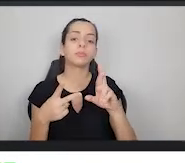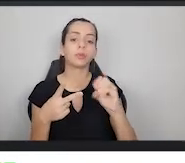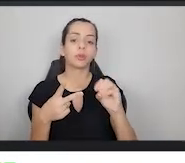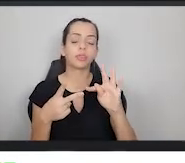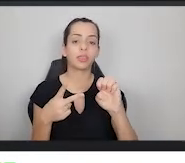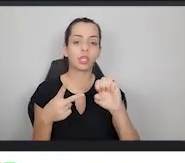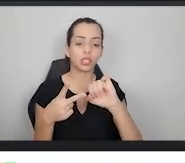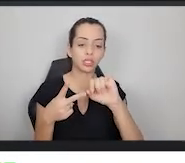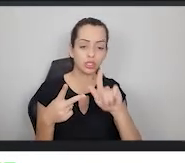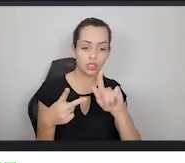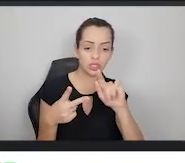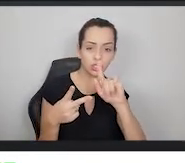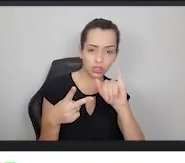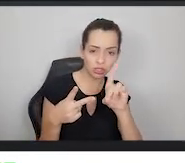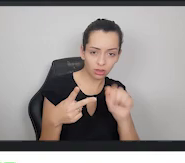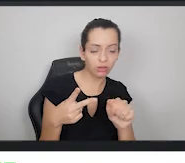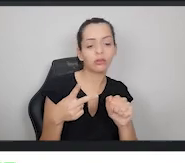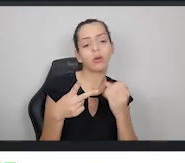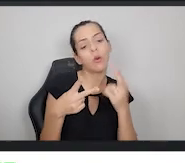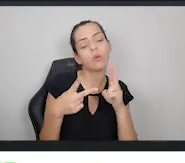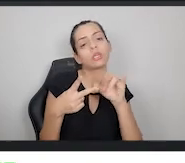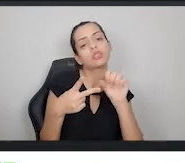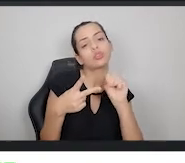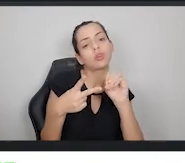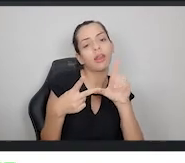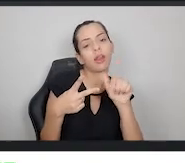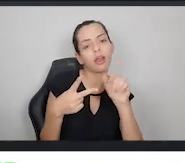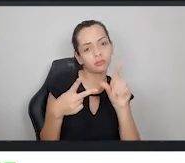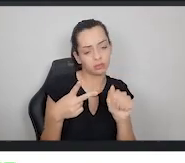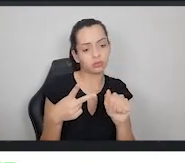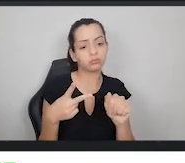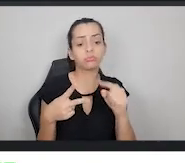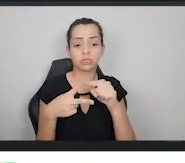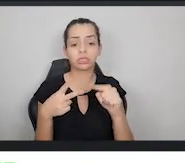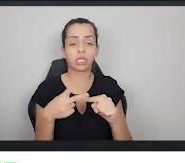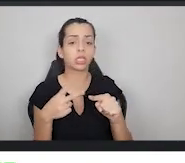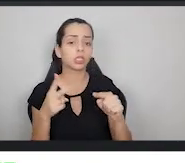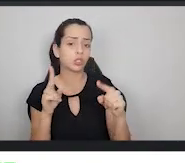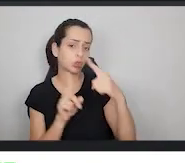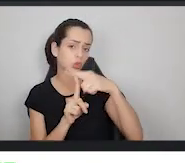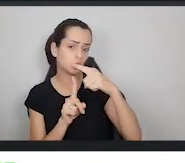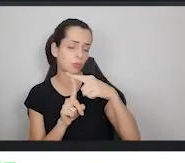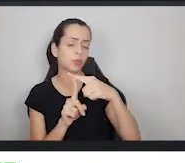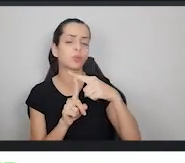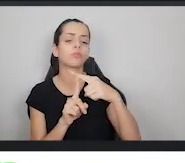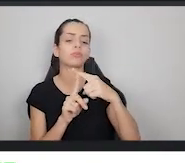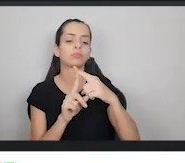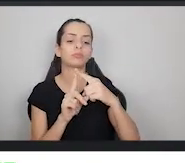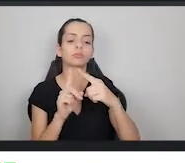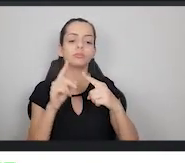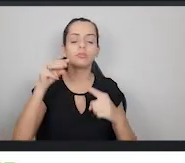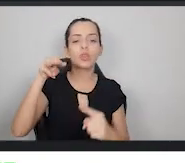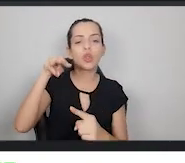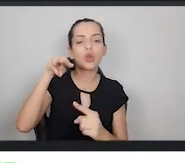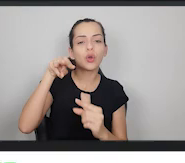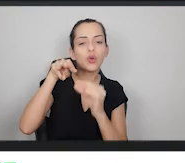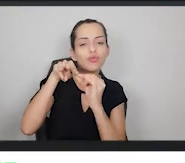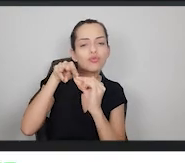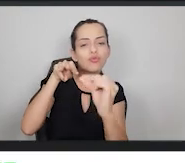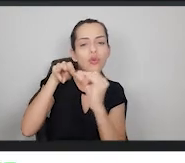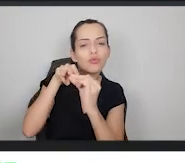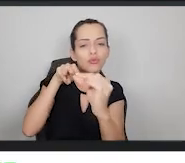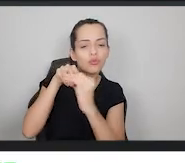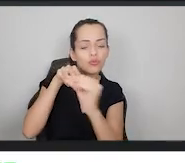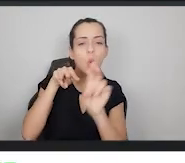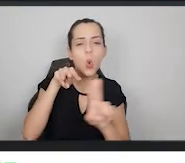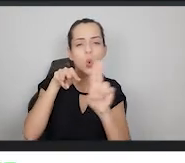subterrânea, podendo ser convencional ou podendo ser protegida ou isolada. Então, a gente usa